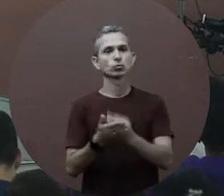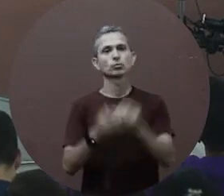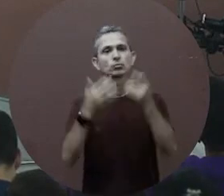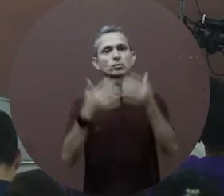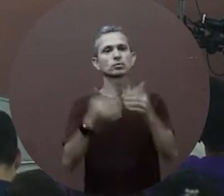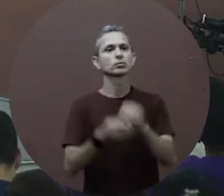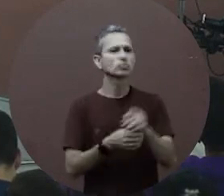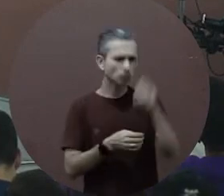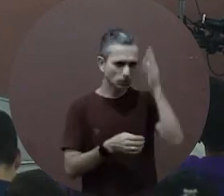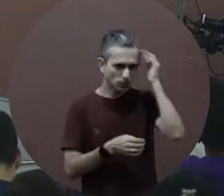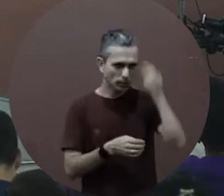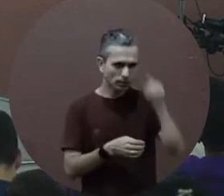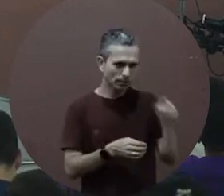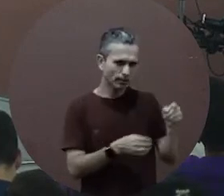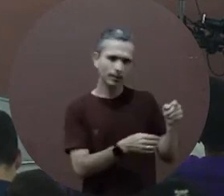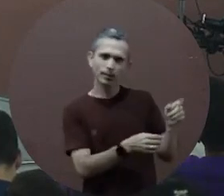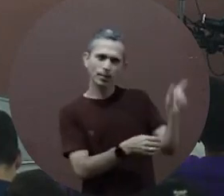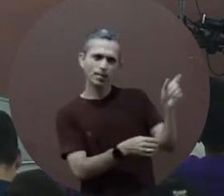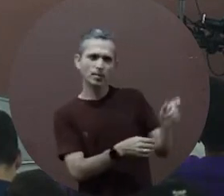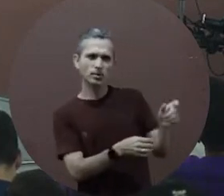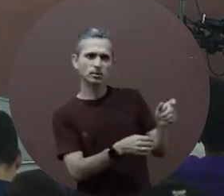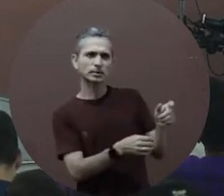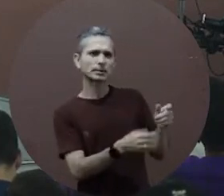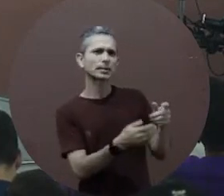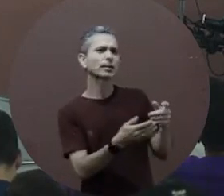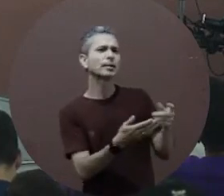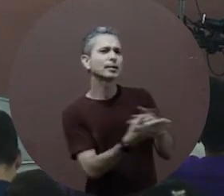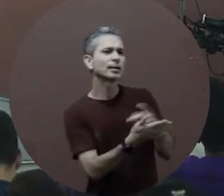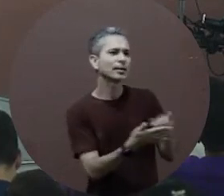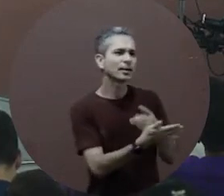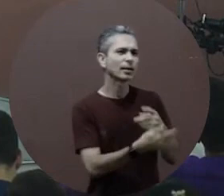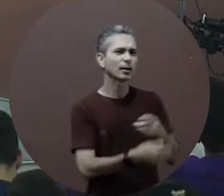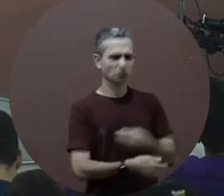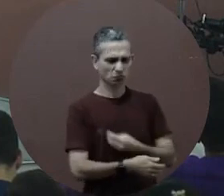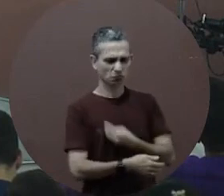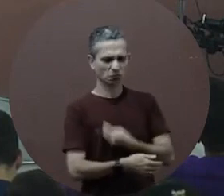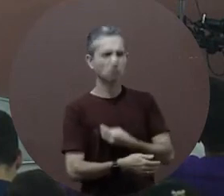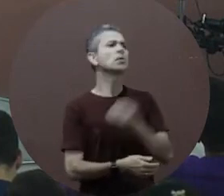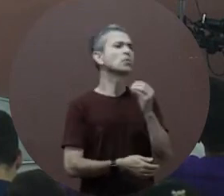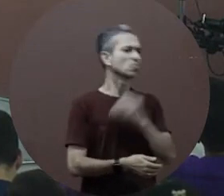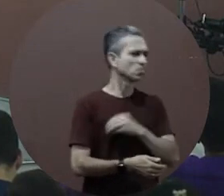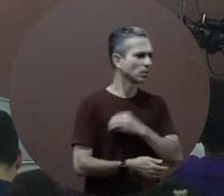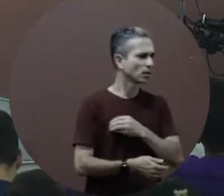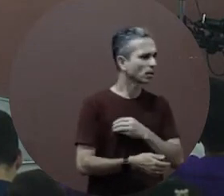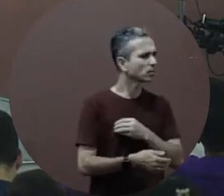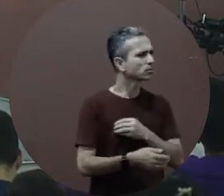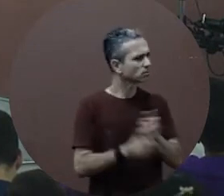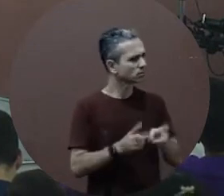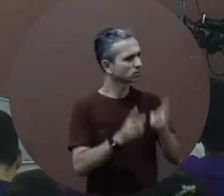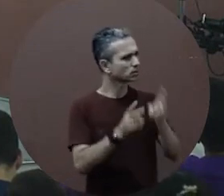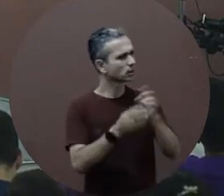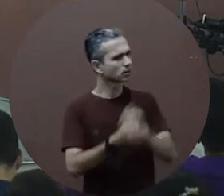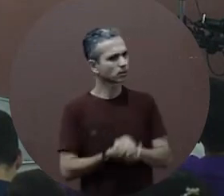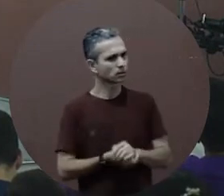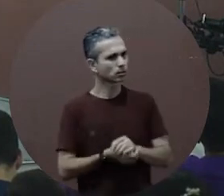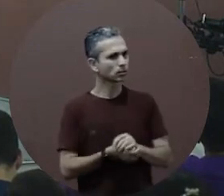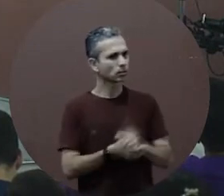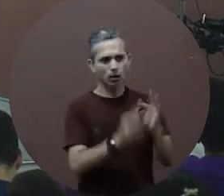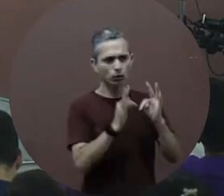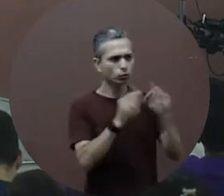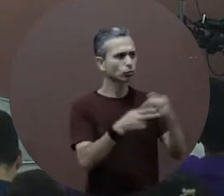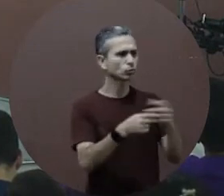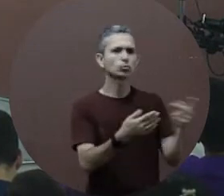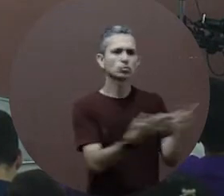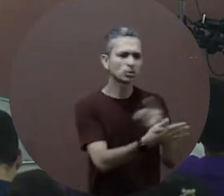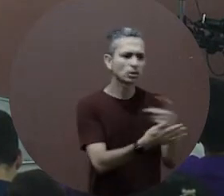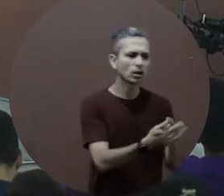pessoa é pervertida, vive pecando e por si mesma está condenada. Gente que tudo está errado para ele, nada